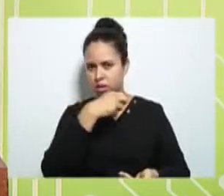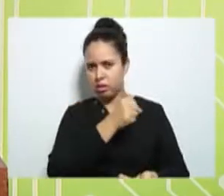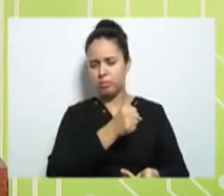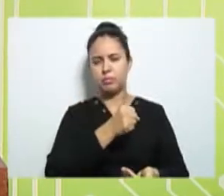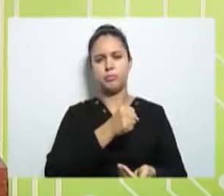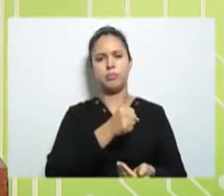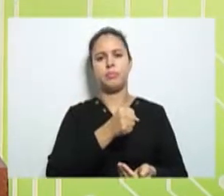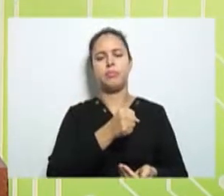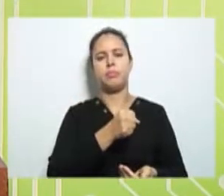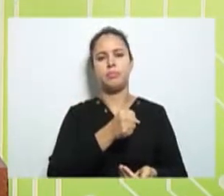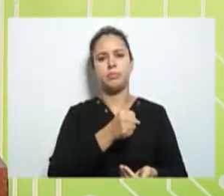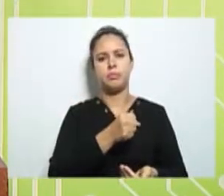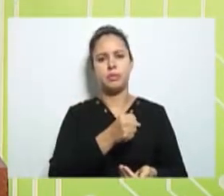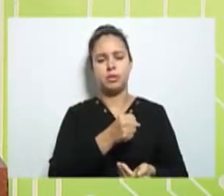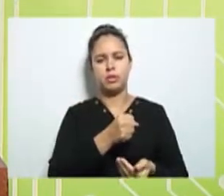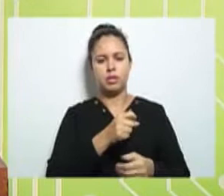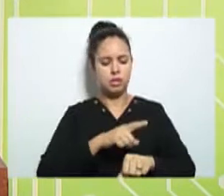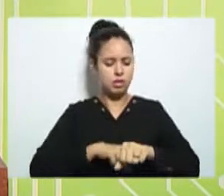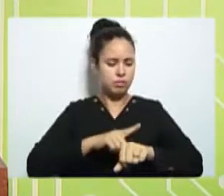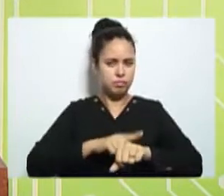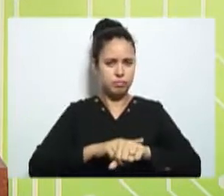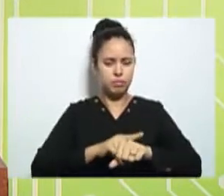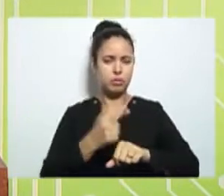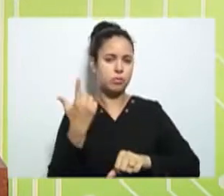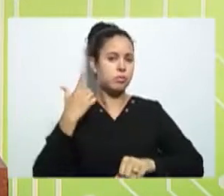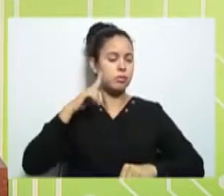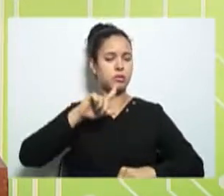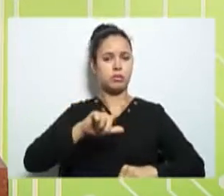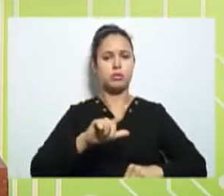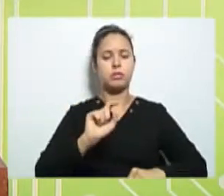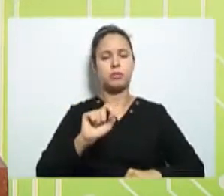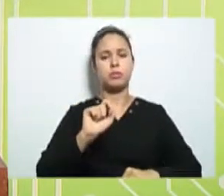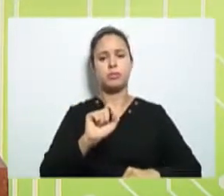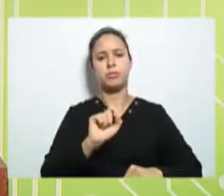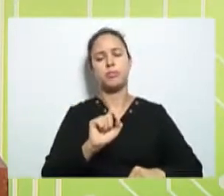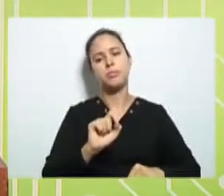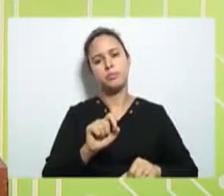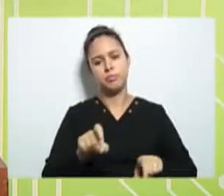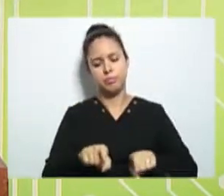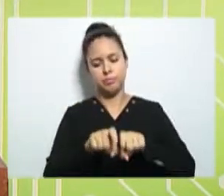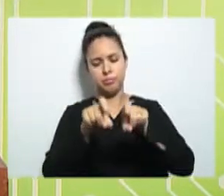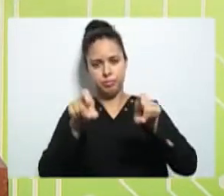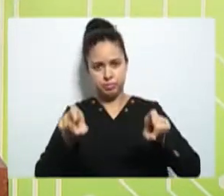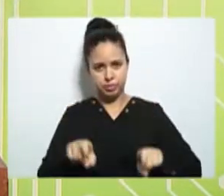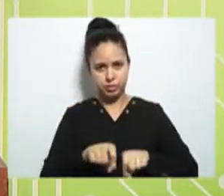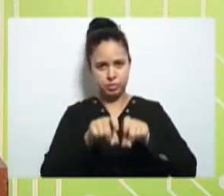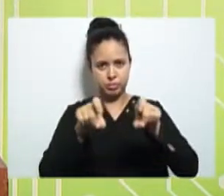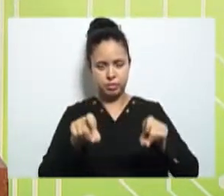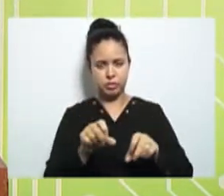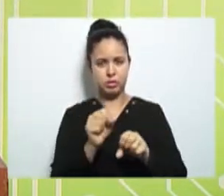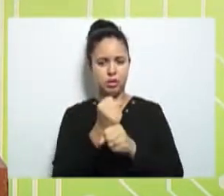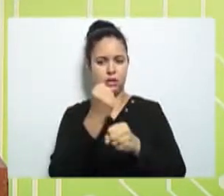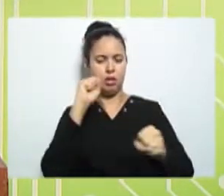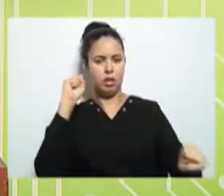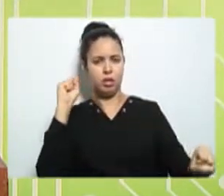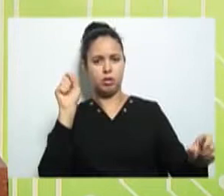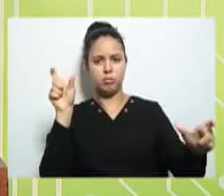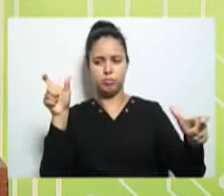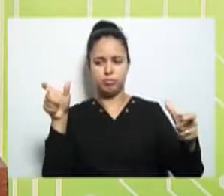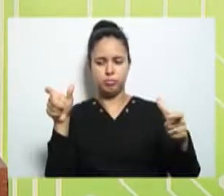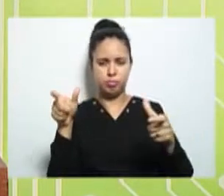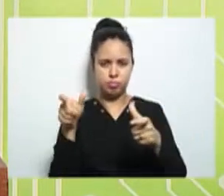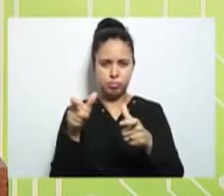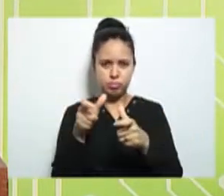tá, gente? Que aí em pouco tempo a gente conseguiu carregar e conseguiu trazer de grandes prédios, né, esses computadores, colocar